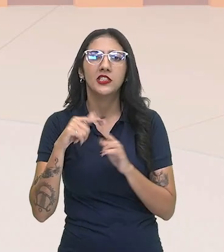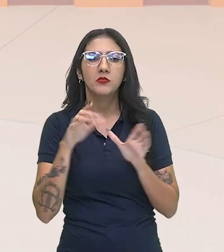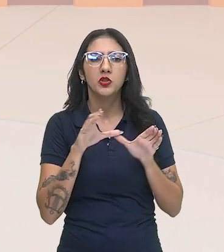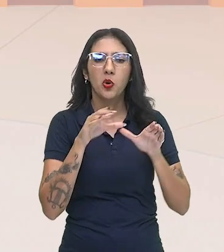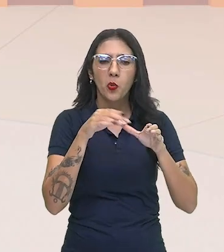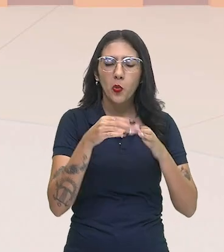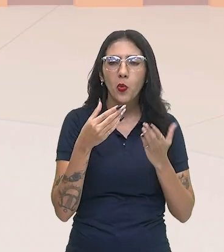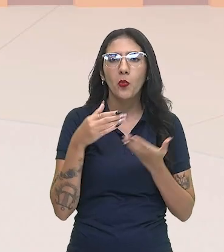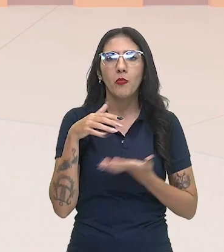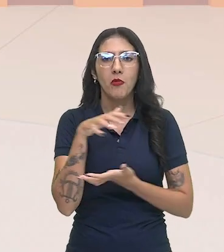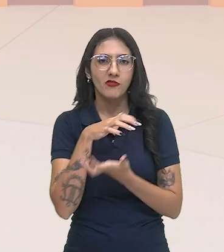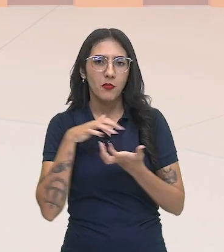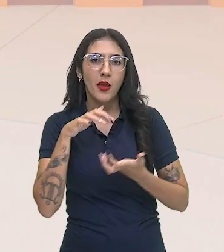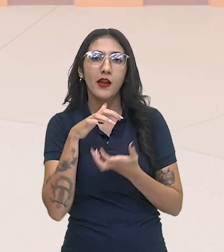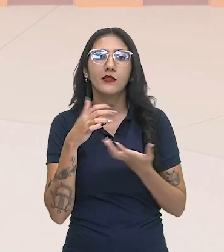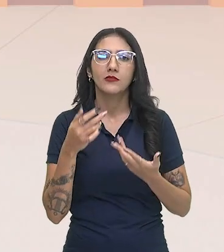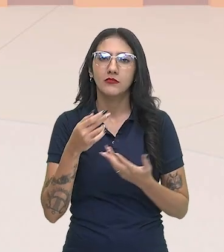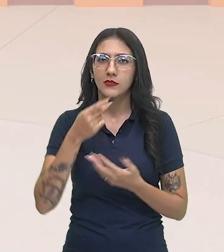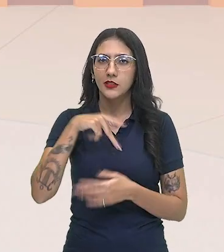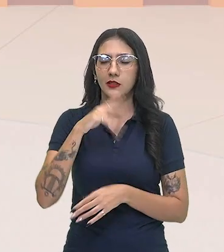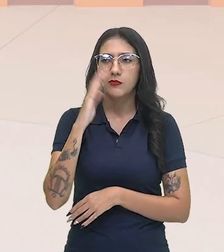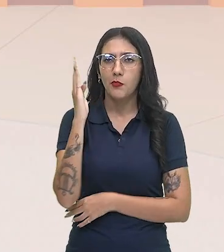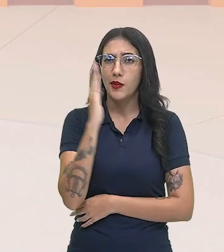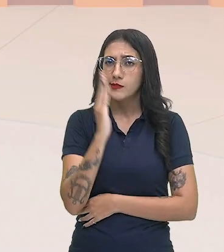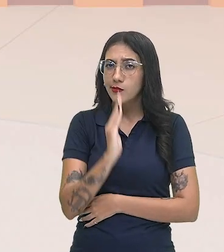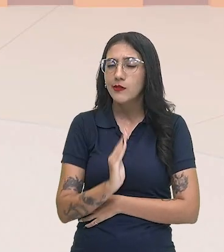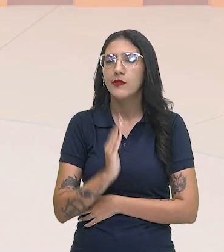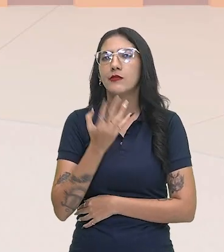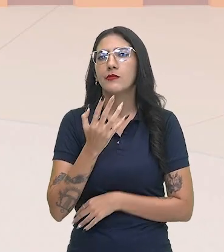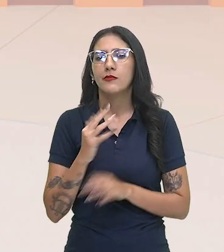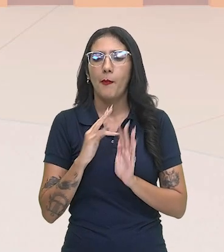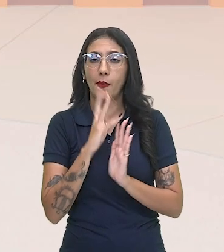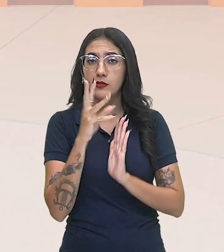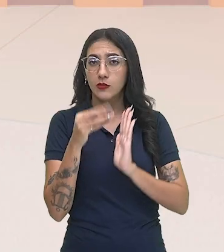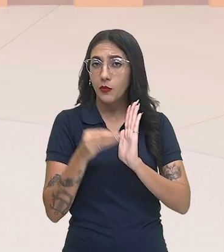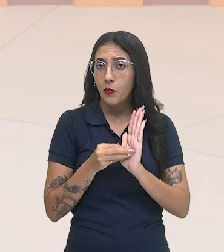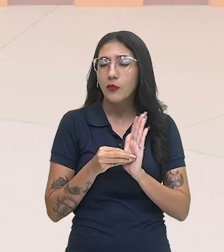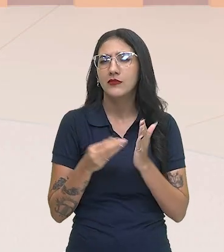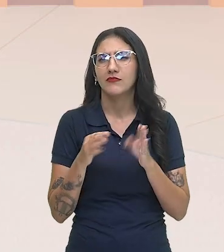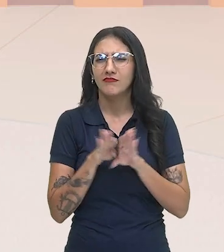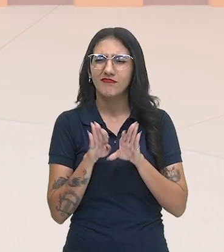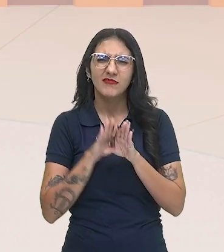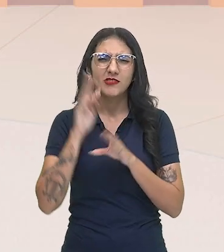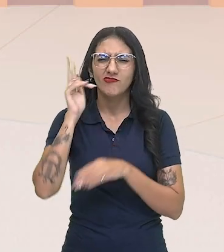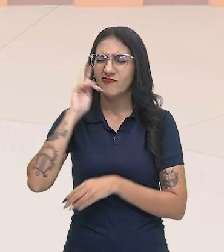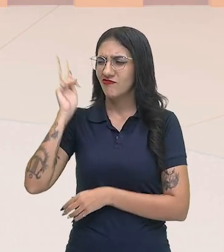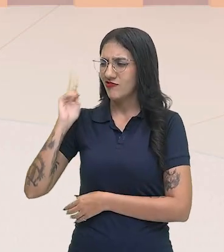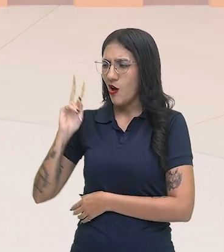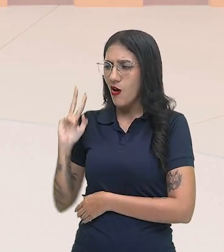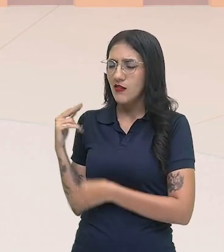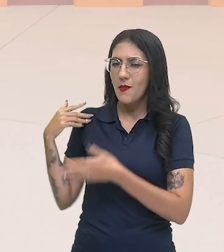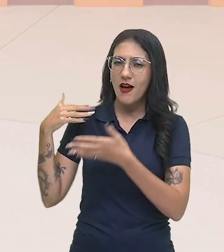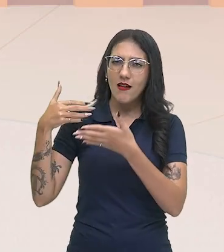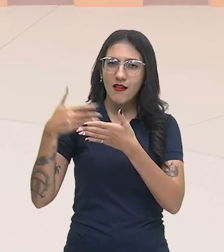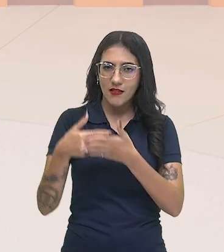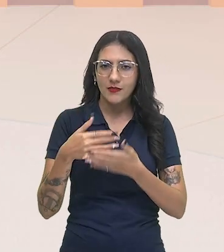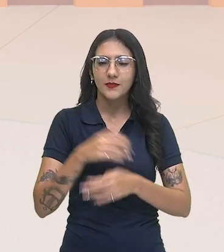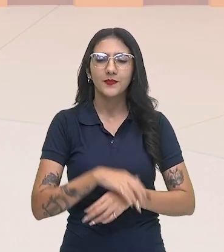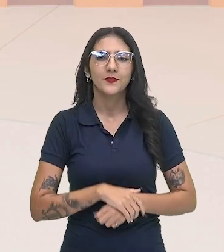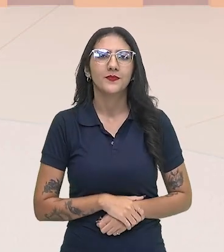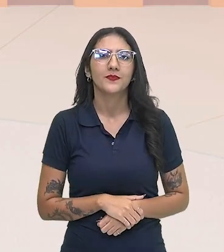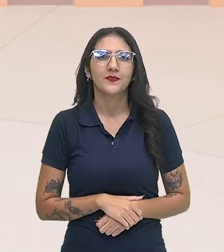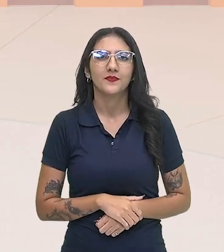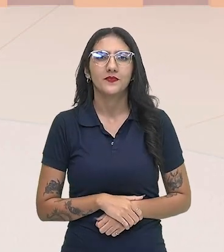que mudam no Brasil, na Amazônia e que durante a história aconteceram. Por exemplo,